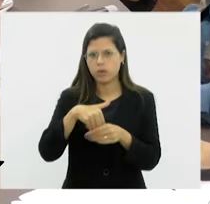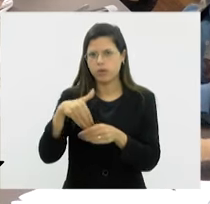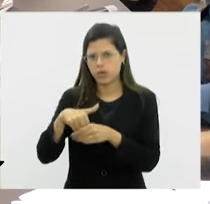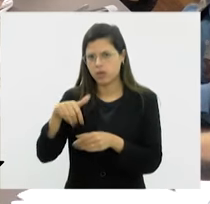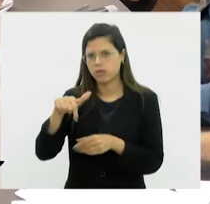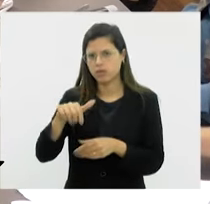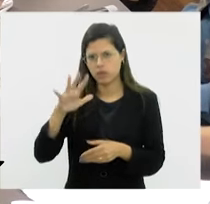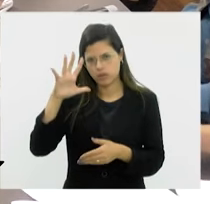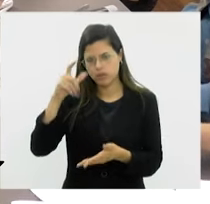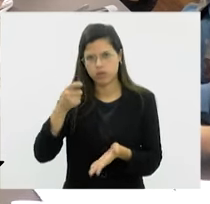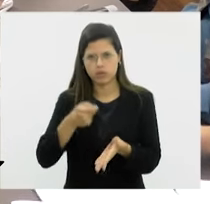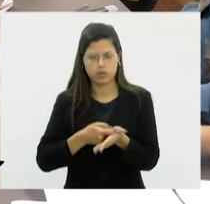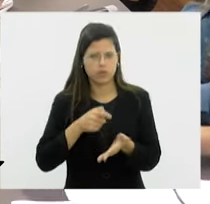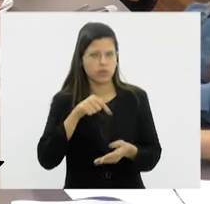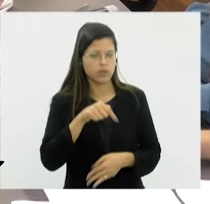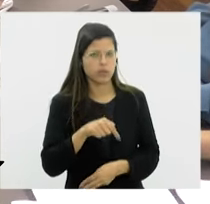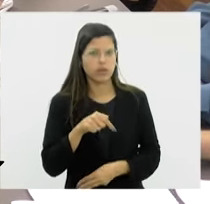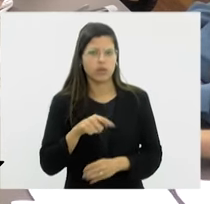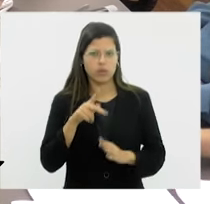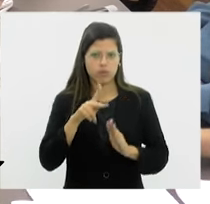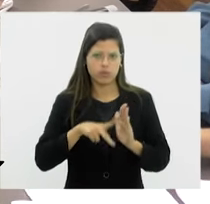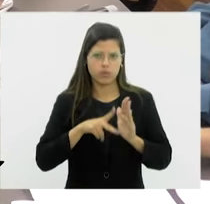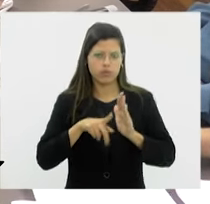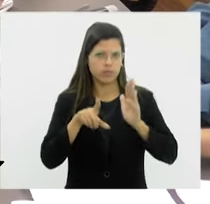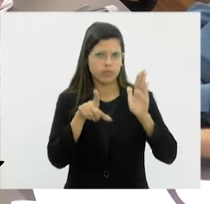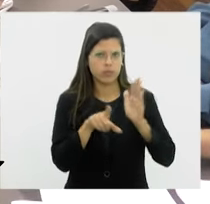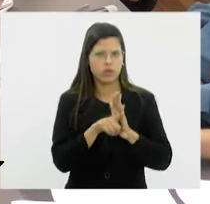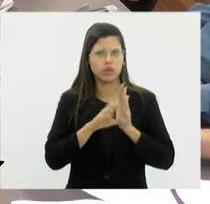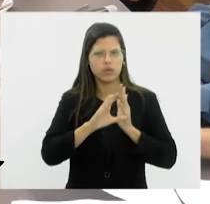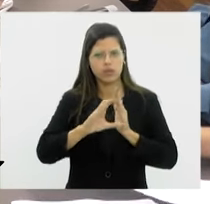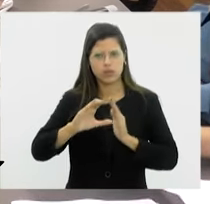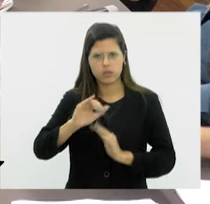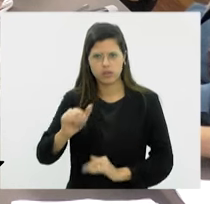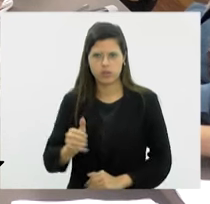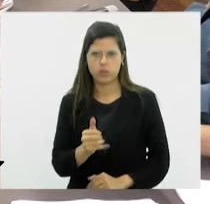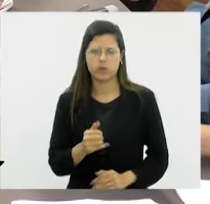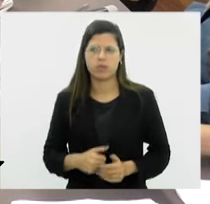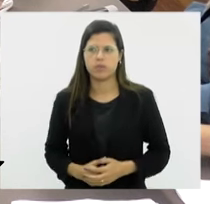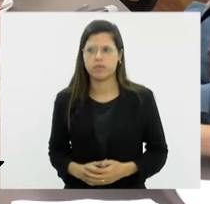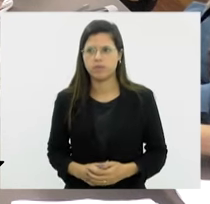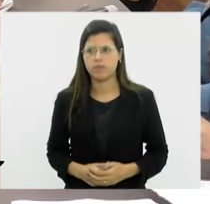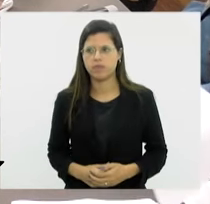projeto de lei que virou projeto de lei da CCJ.